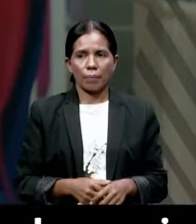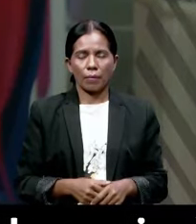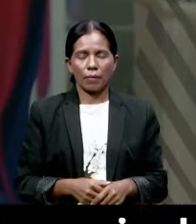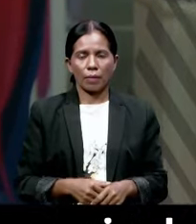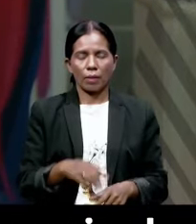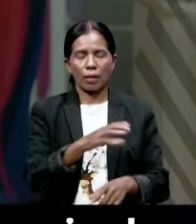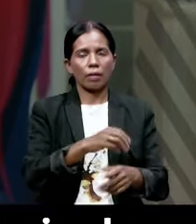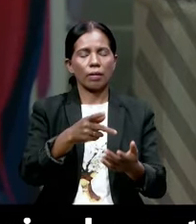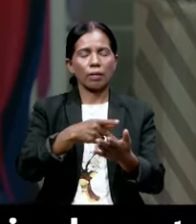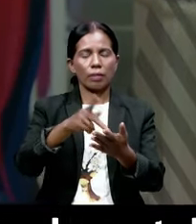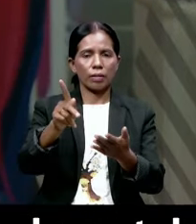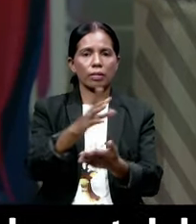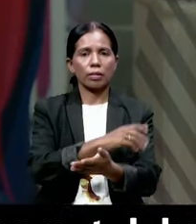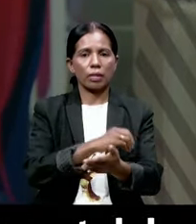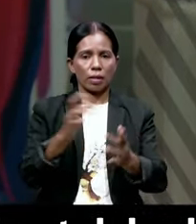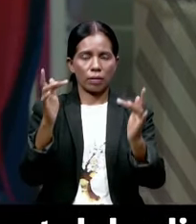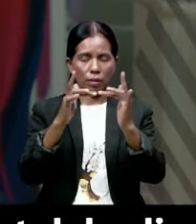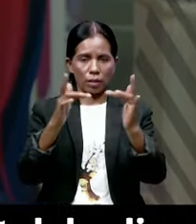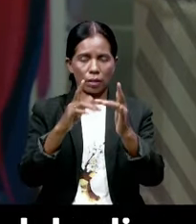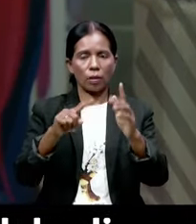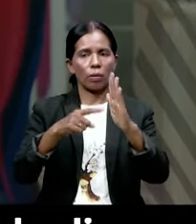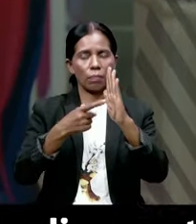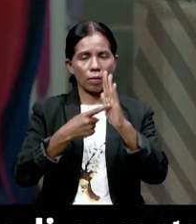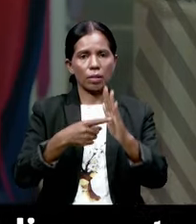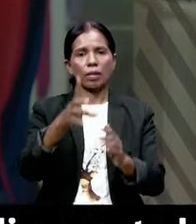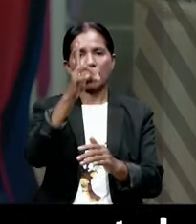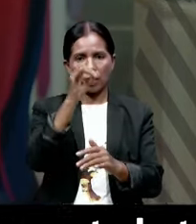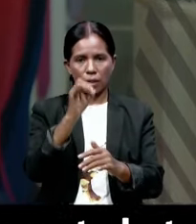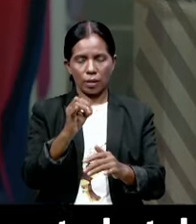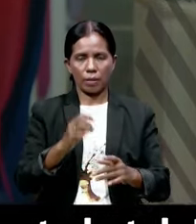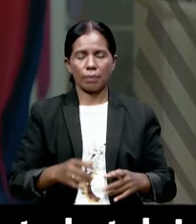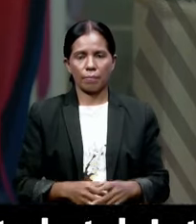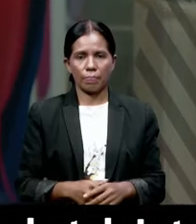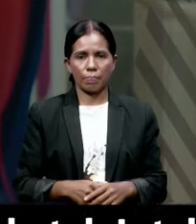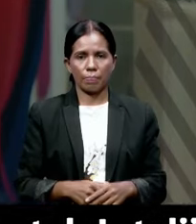Plataforma Pagamento Eletrônico Serra Huuluk Iha Capital Lele.